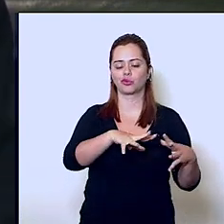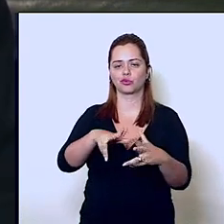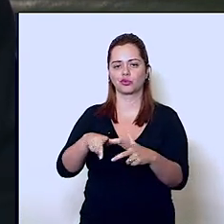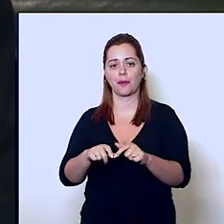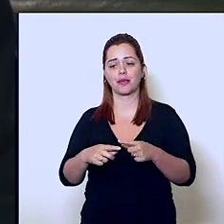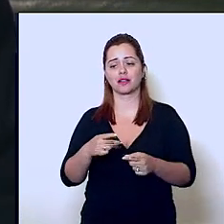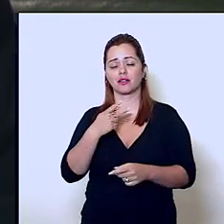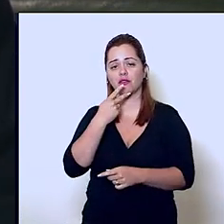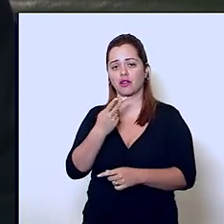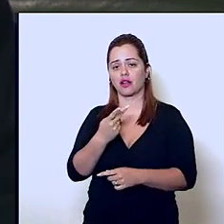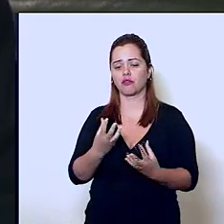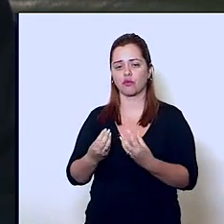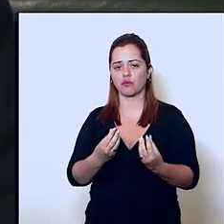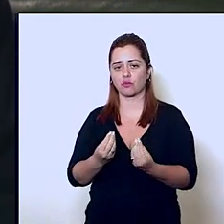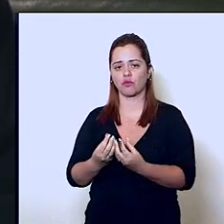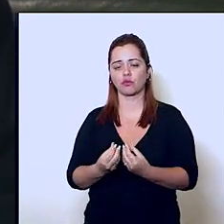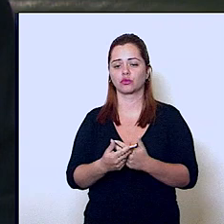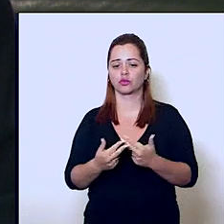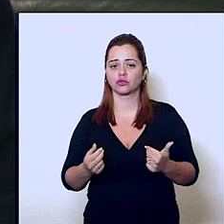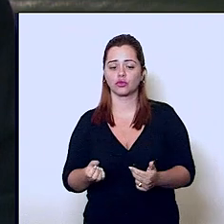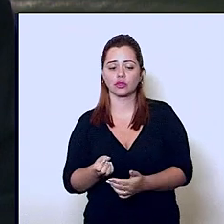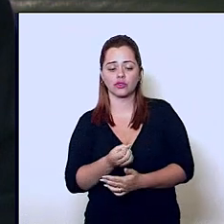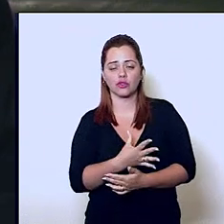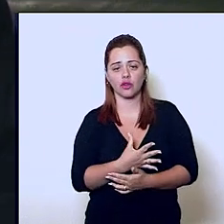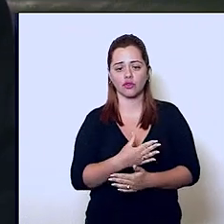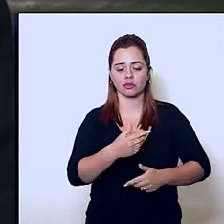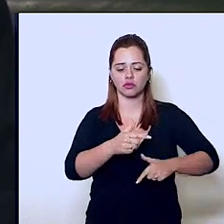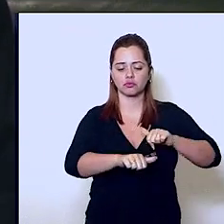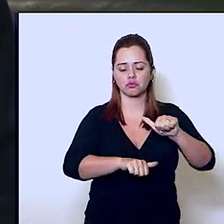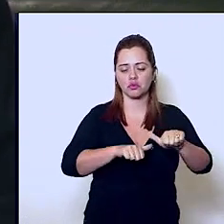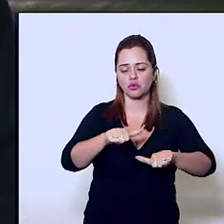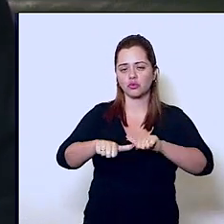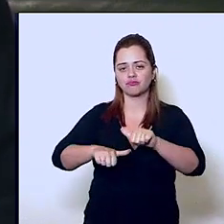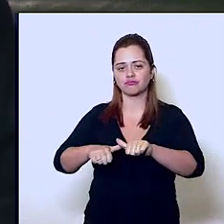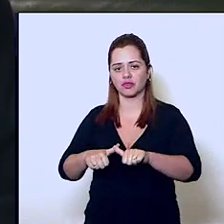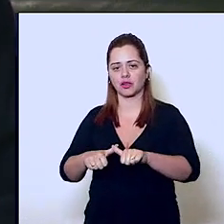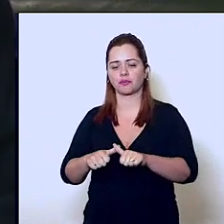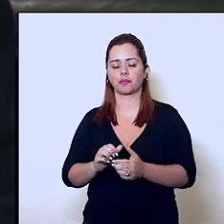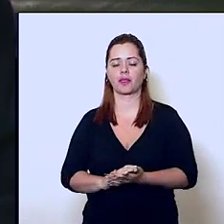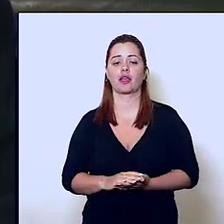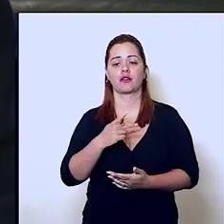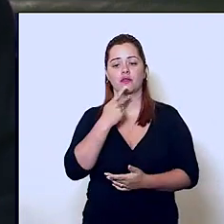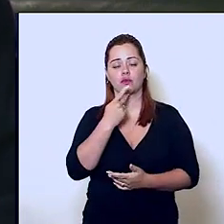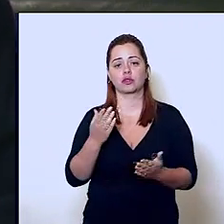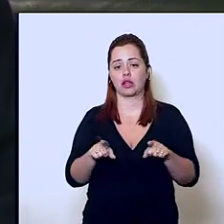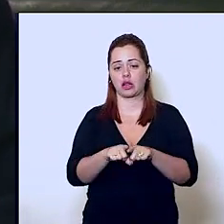atualizado, né, a períodos, inclusive, onde a capital ainda era o Rio de Janeiro,